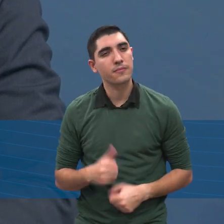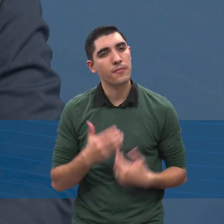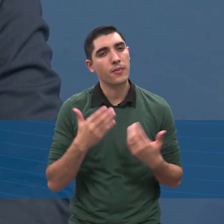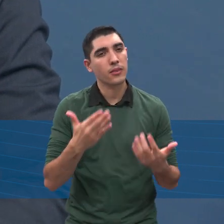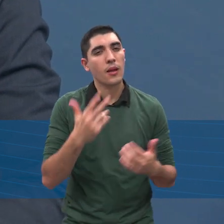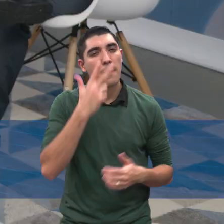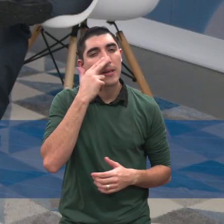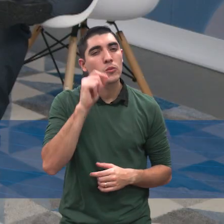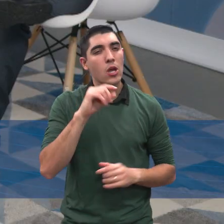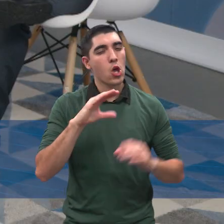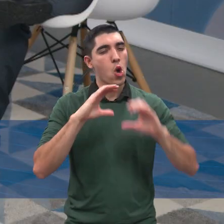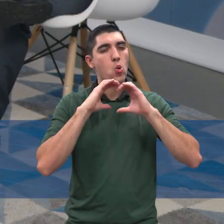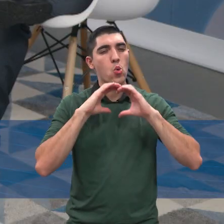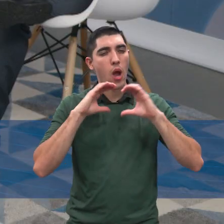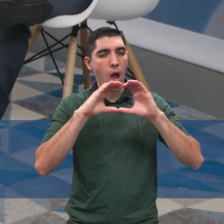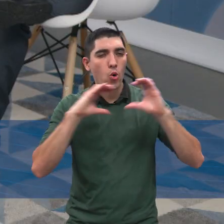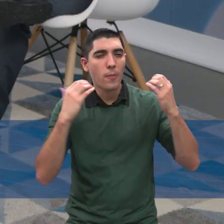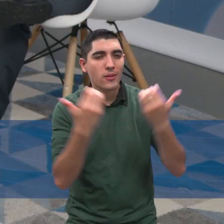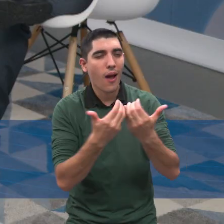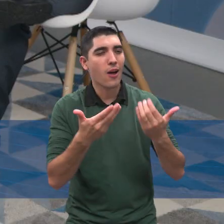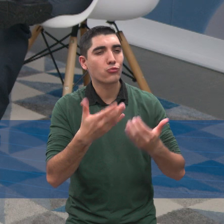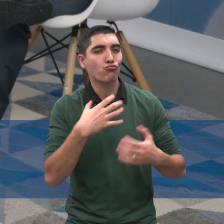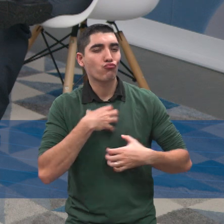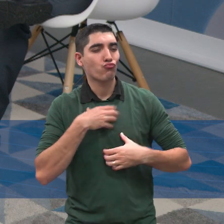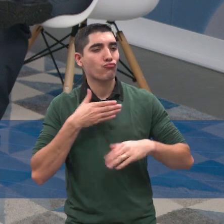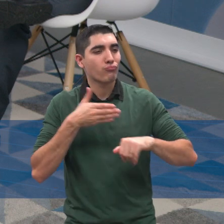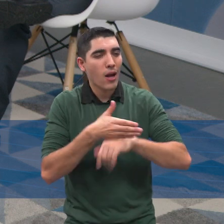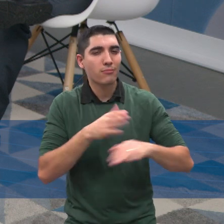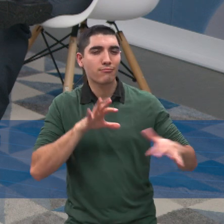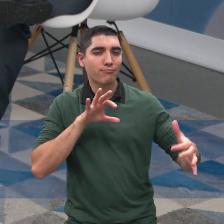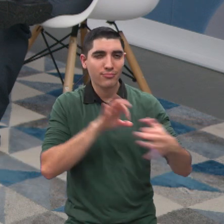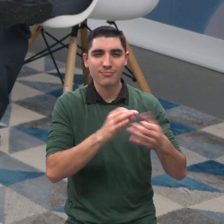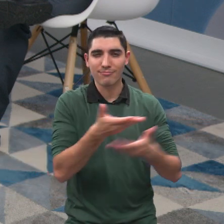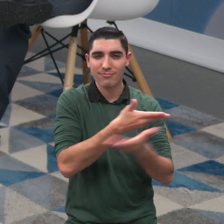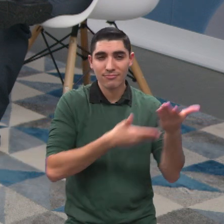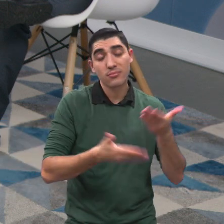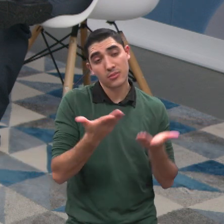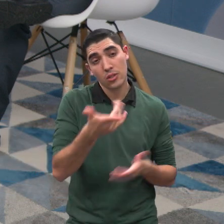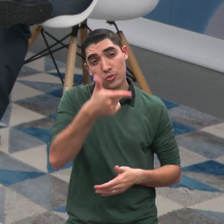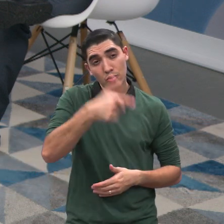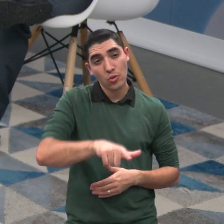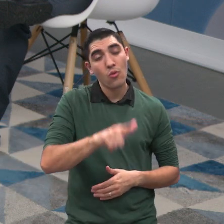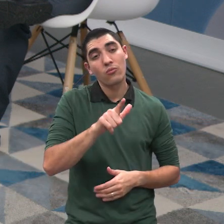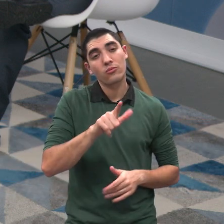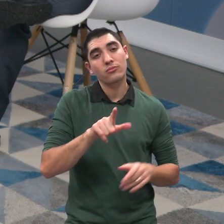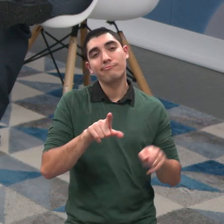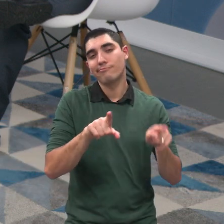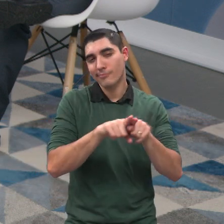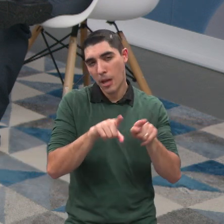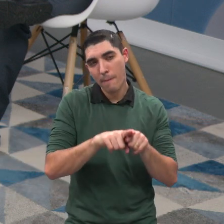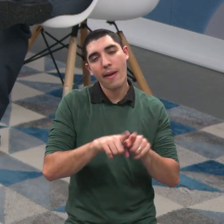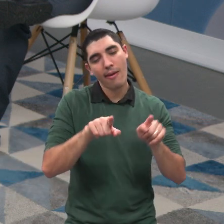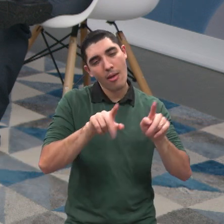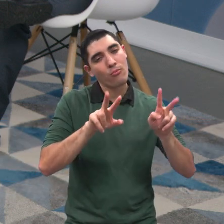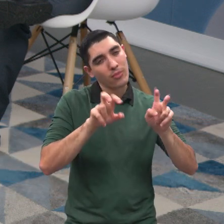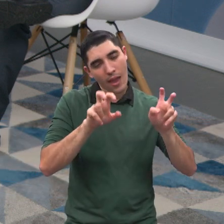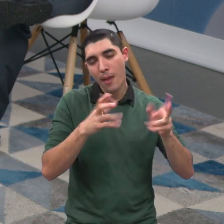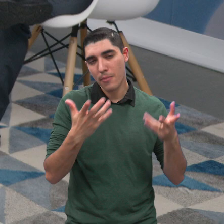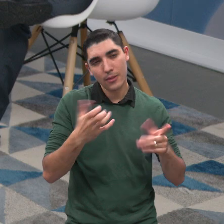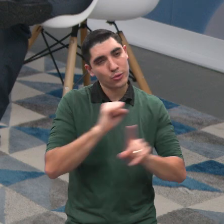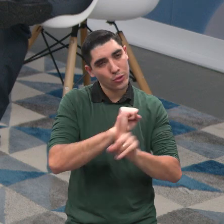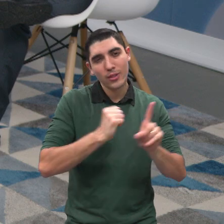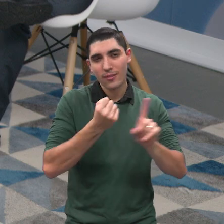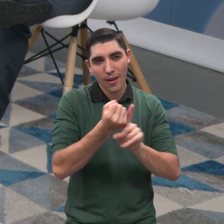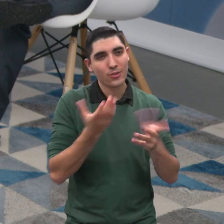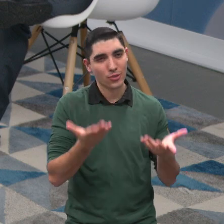né? Fica um senso de comunidade, a gente viu ali nos condomínios, né? E aí, mais uma vez, acaba refletindo também, virando